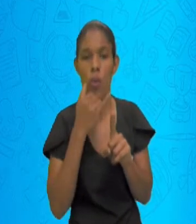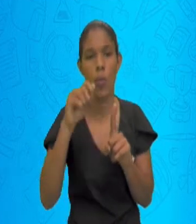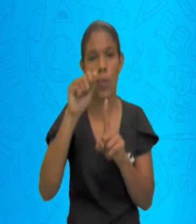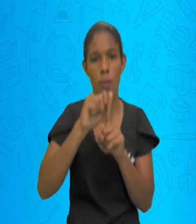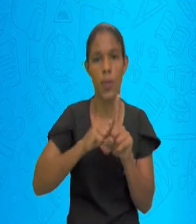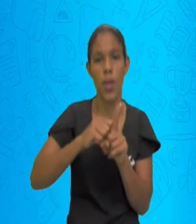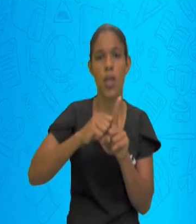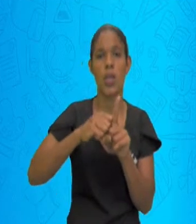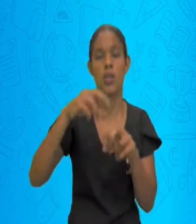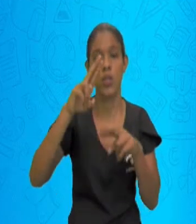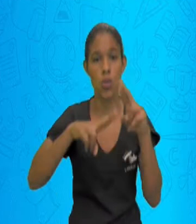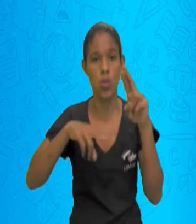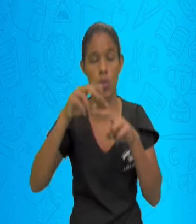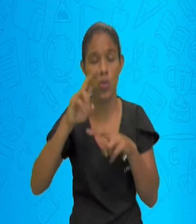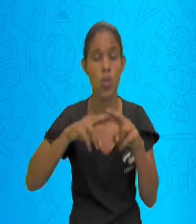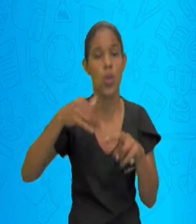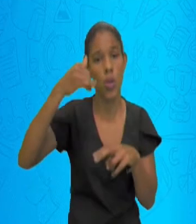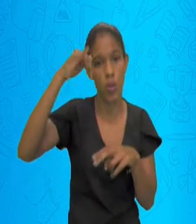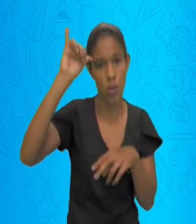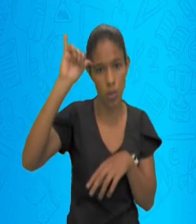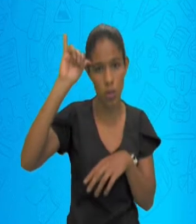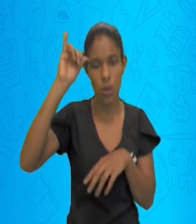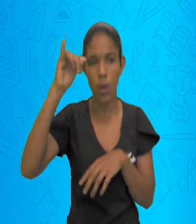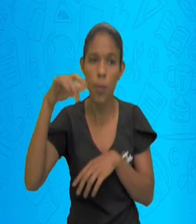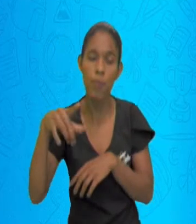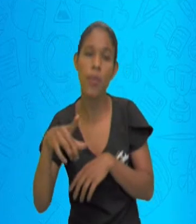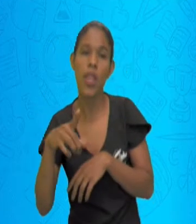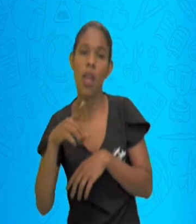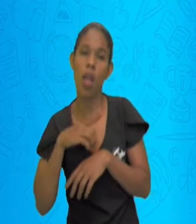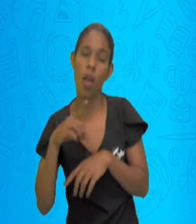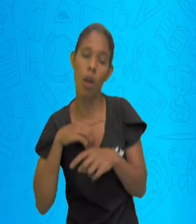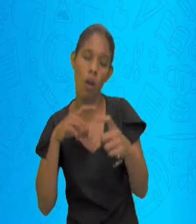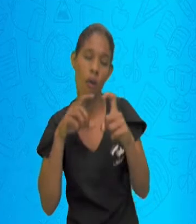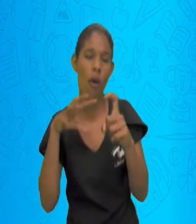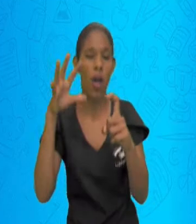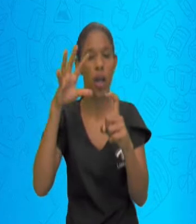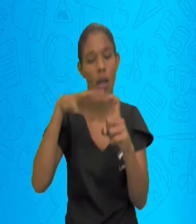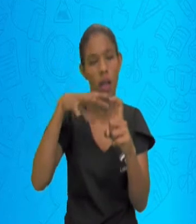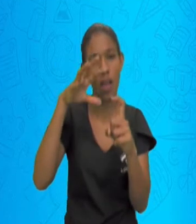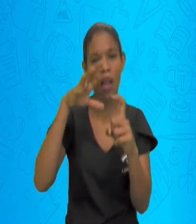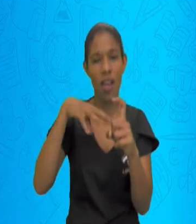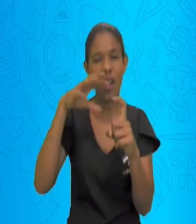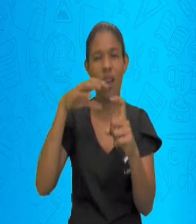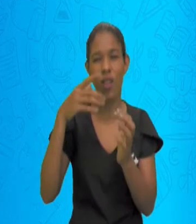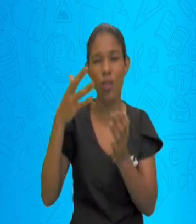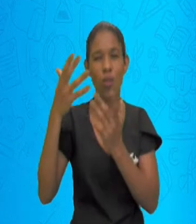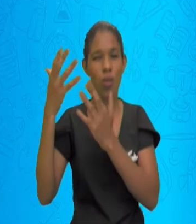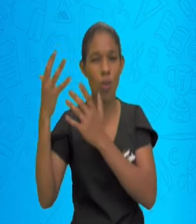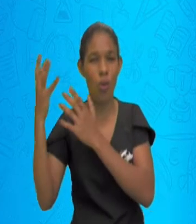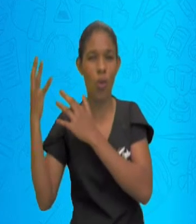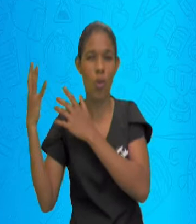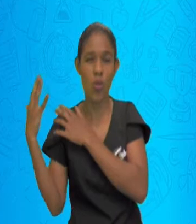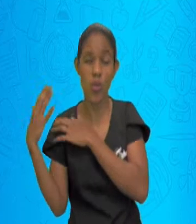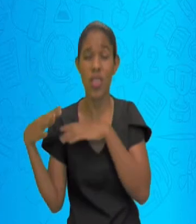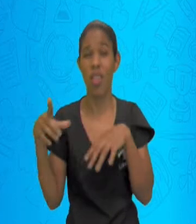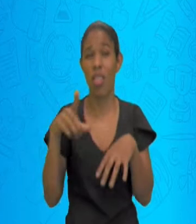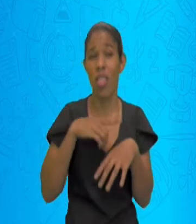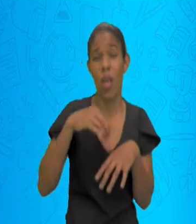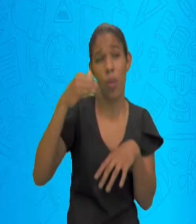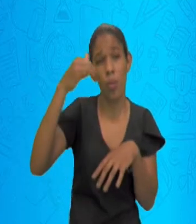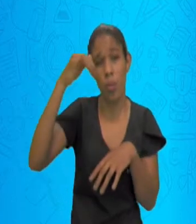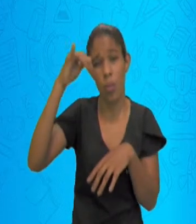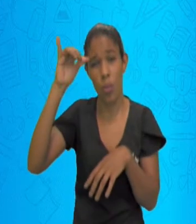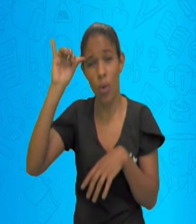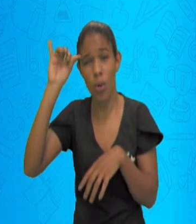de Catarina e Francisco e reúnem vários estilos brasileiros: o aboio, as toadas, o repente,